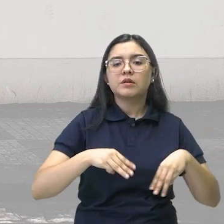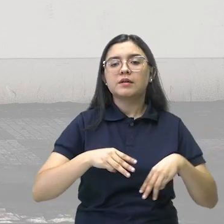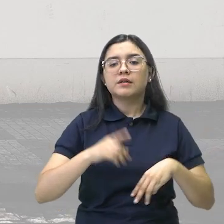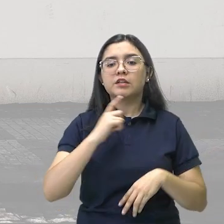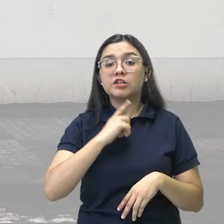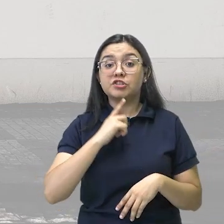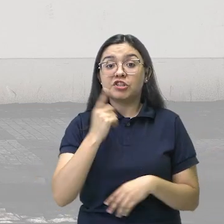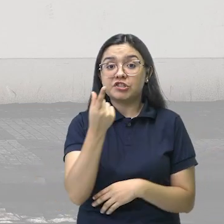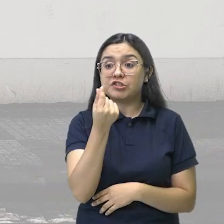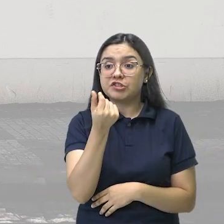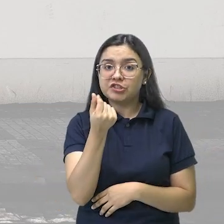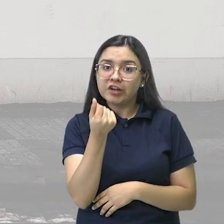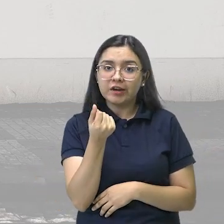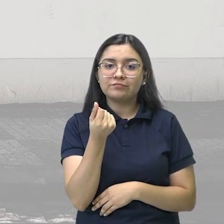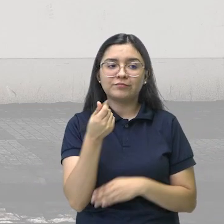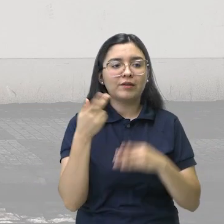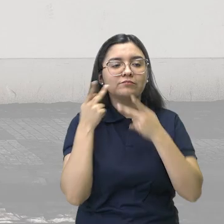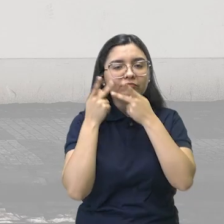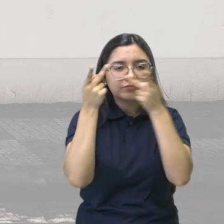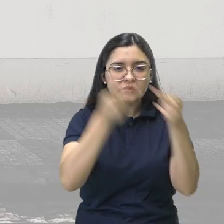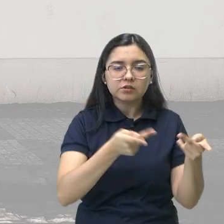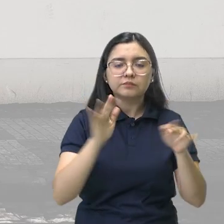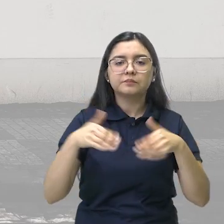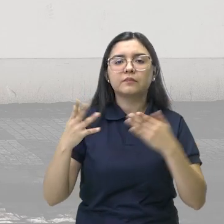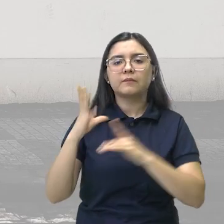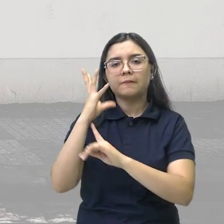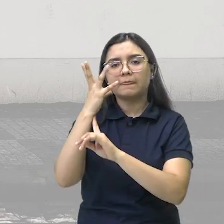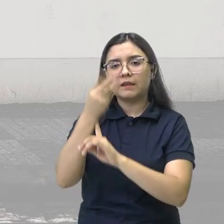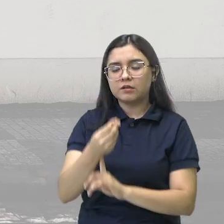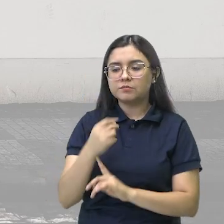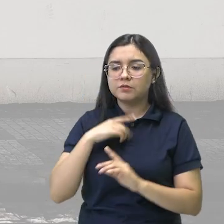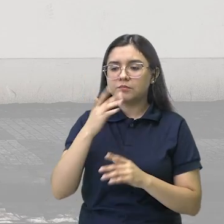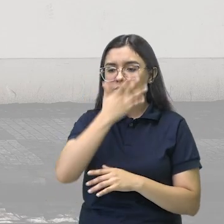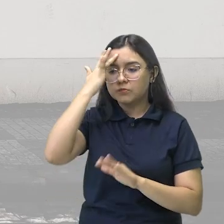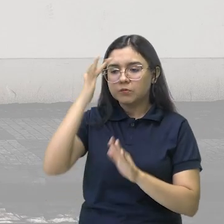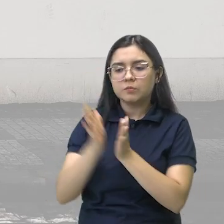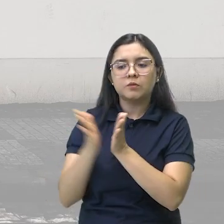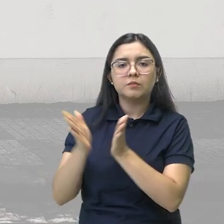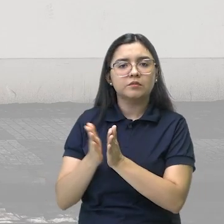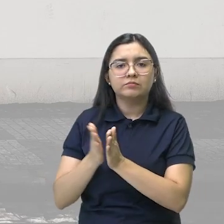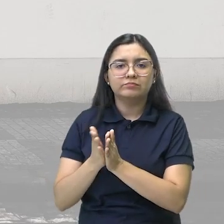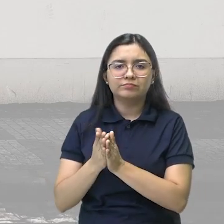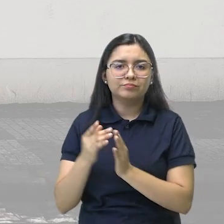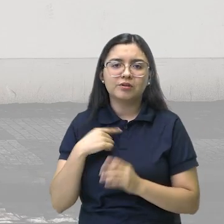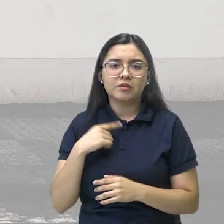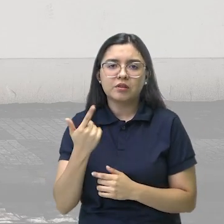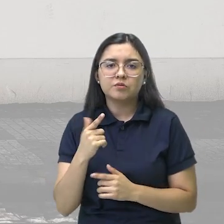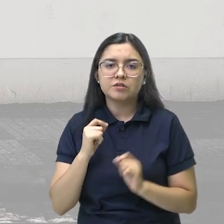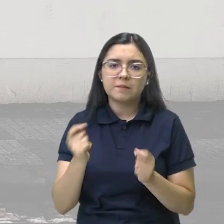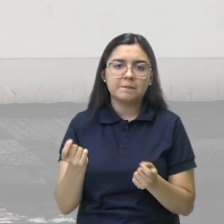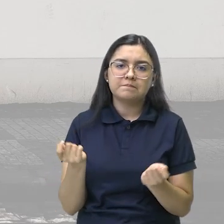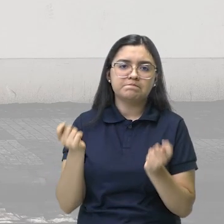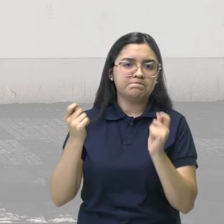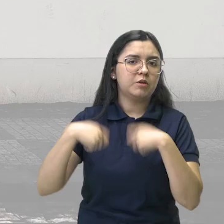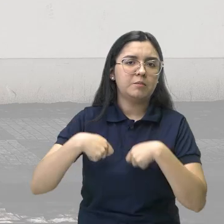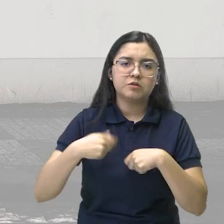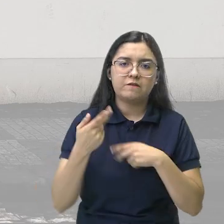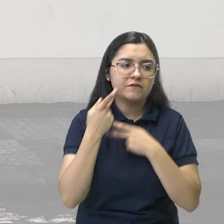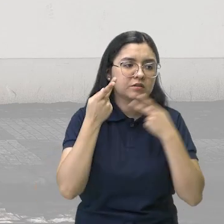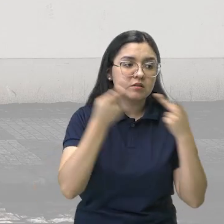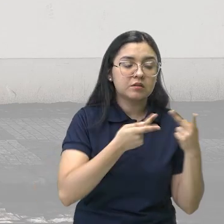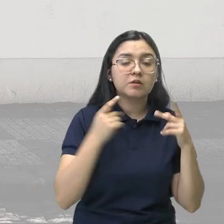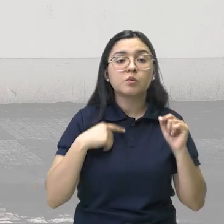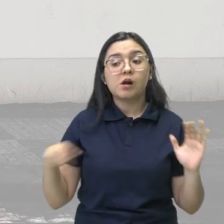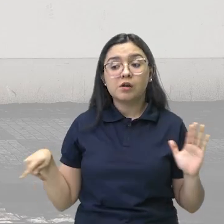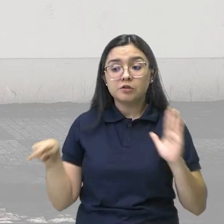quem tinha condições financeiras. Então, a arte, por menos favorecidos, não tinha essa possibilidade de visitar. Então,